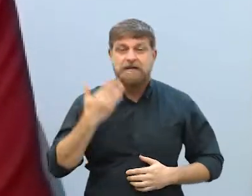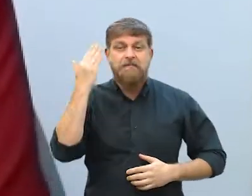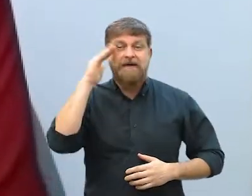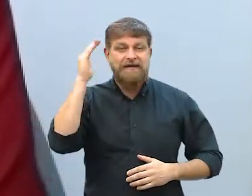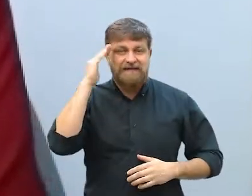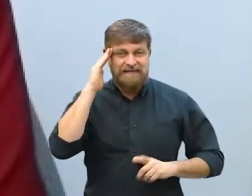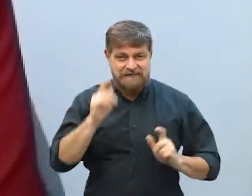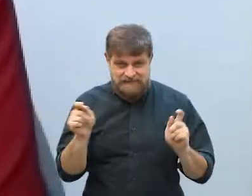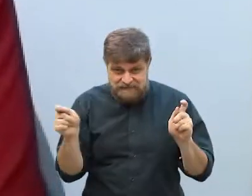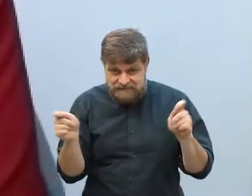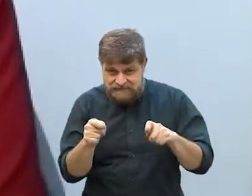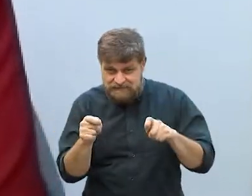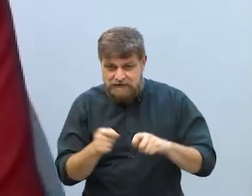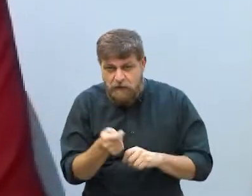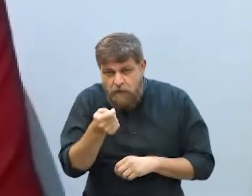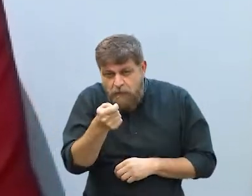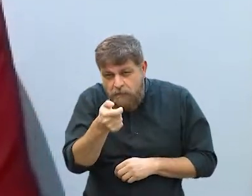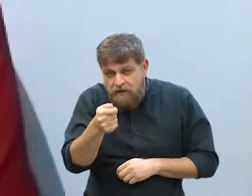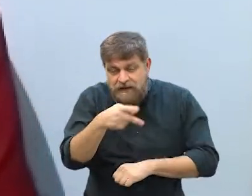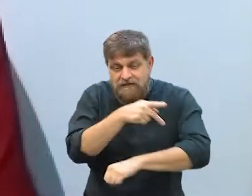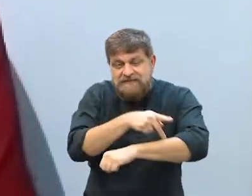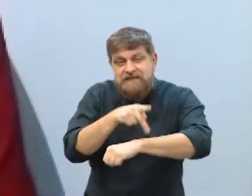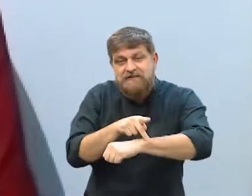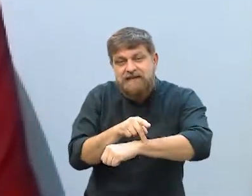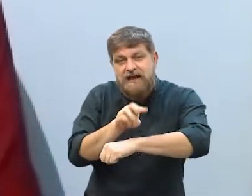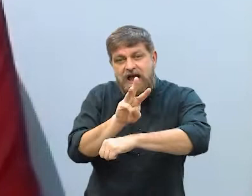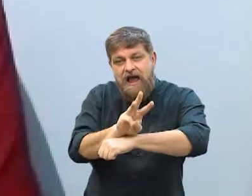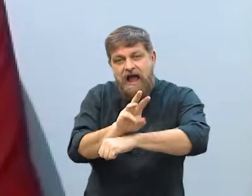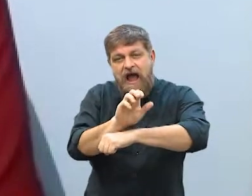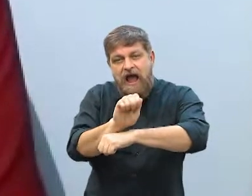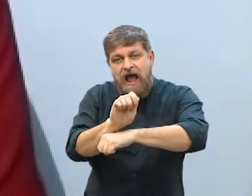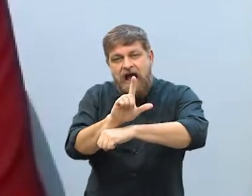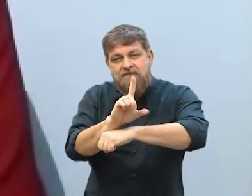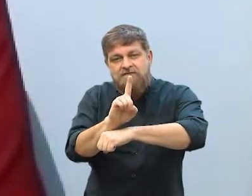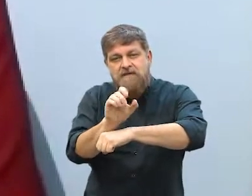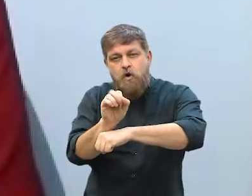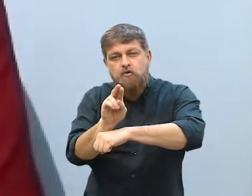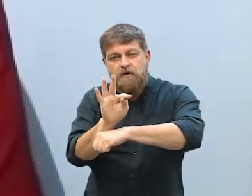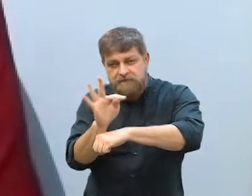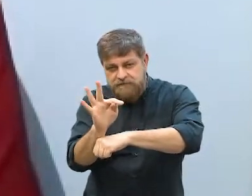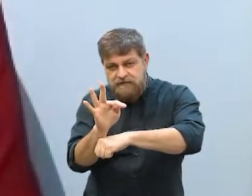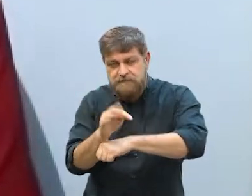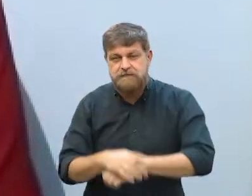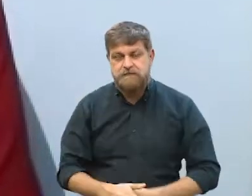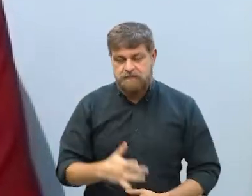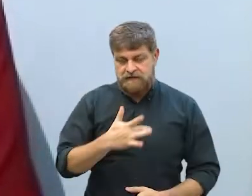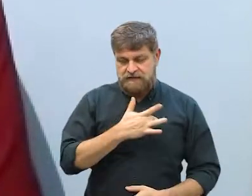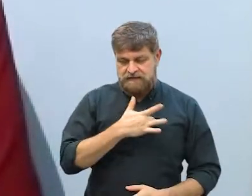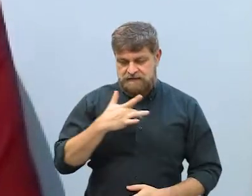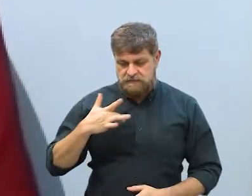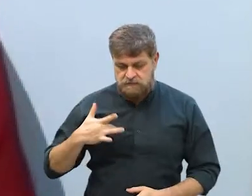entender um pouco o que é a pedagogia Waldorf, é que ele diz assim: